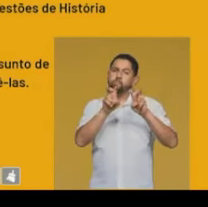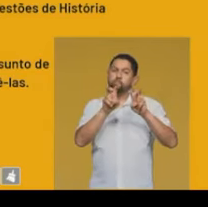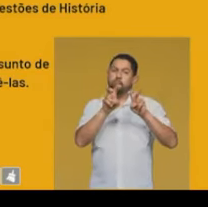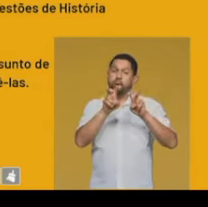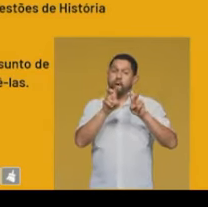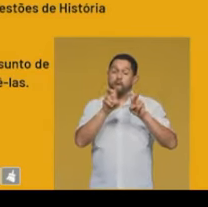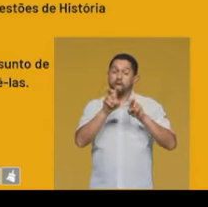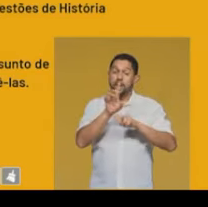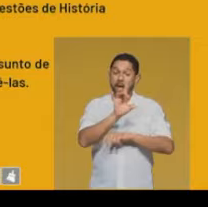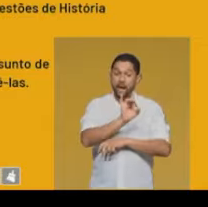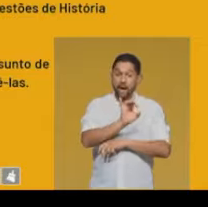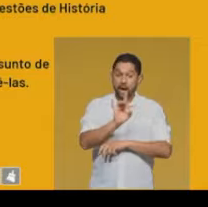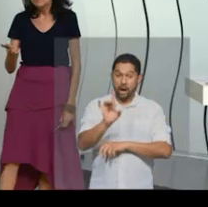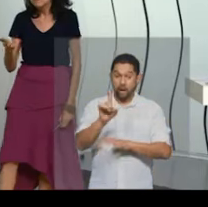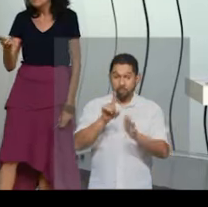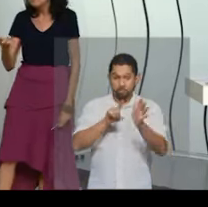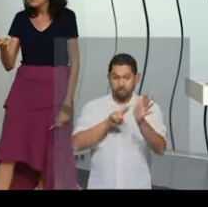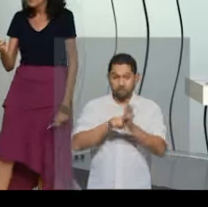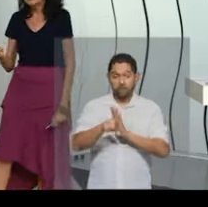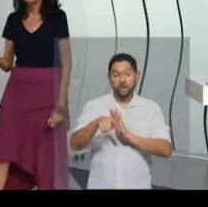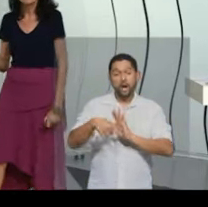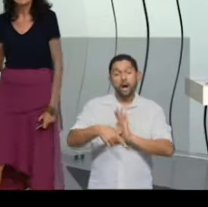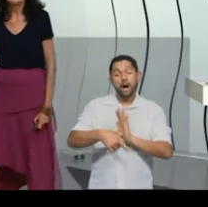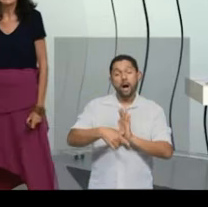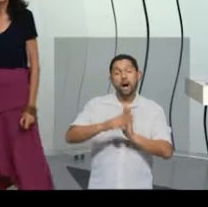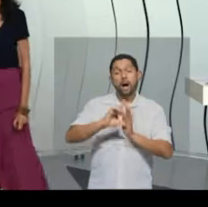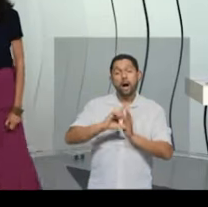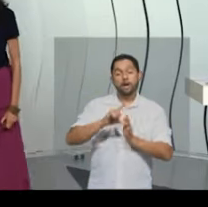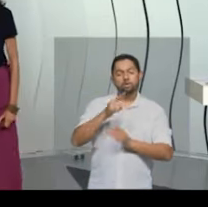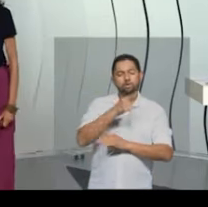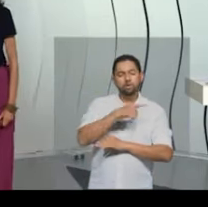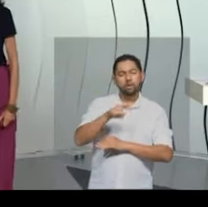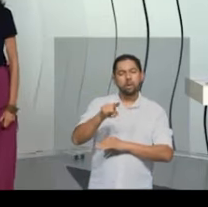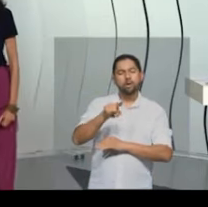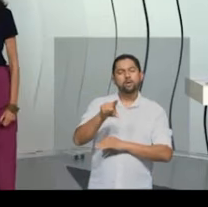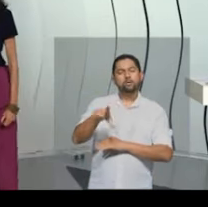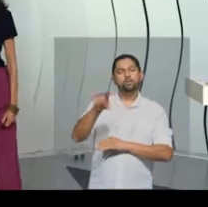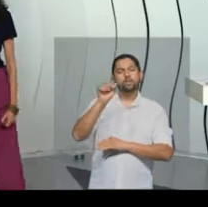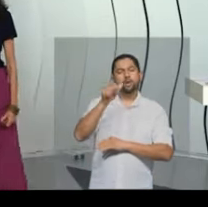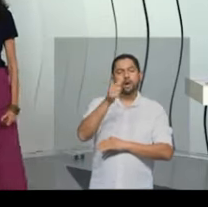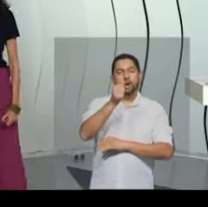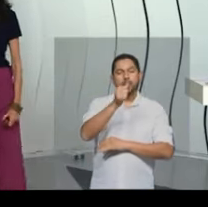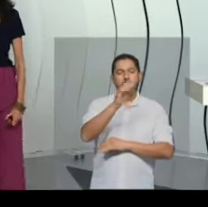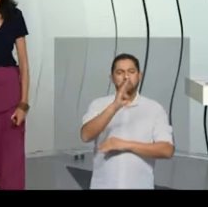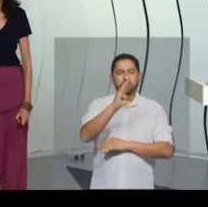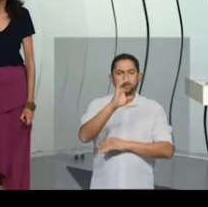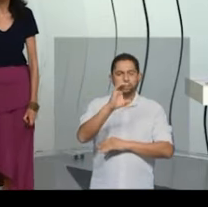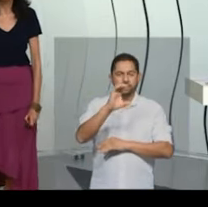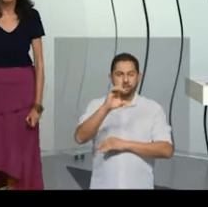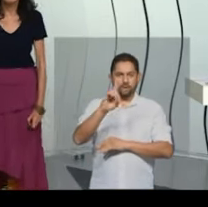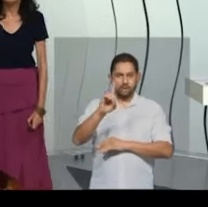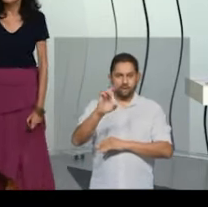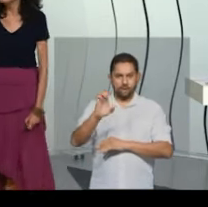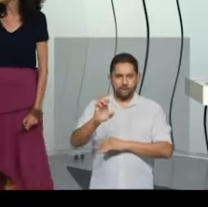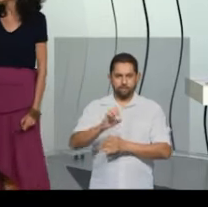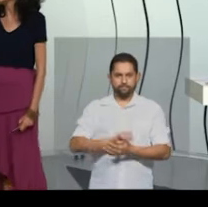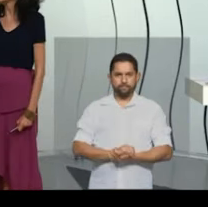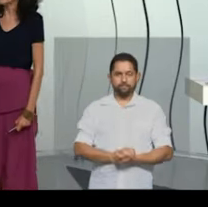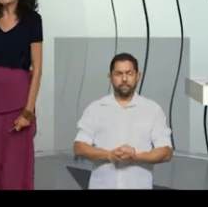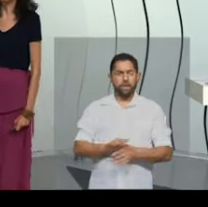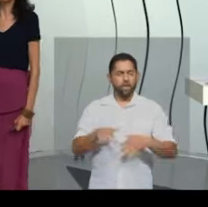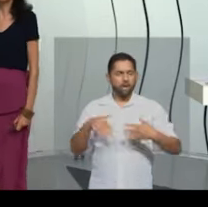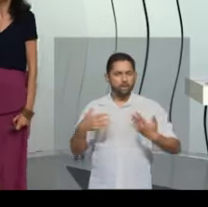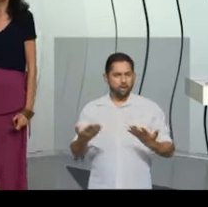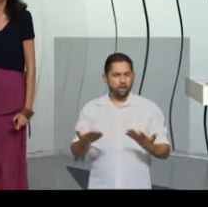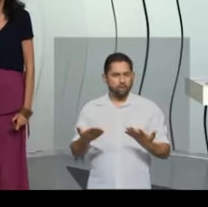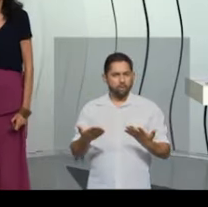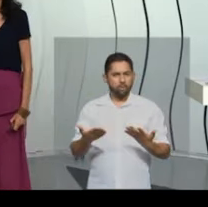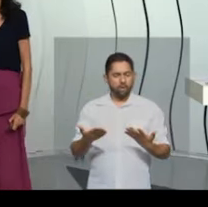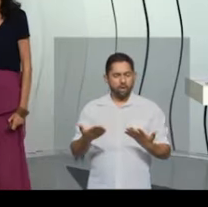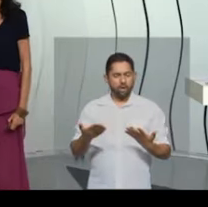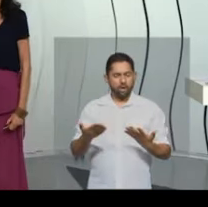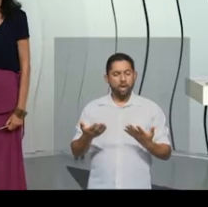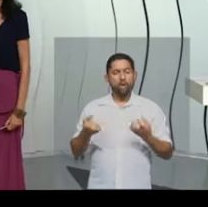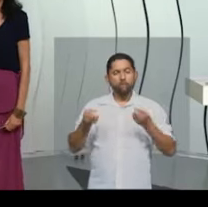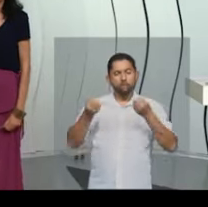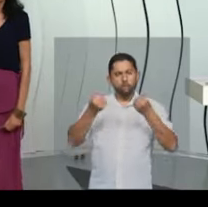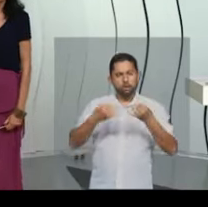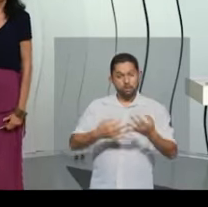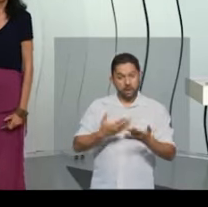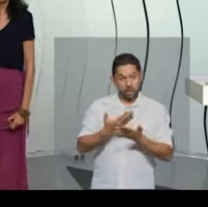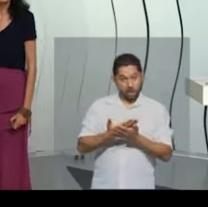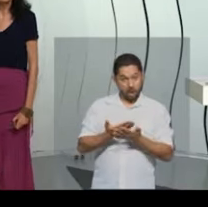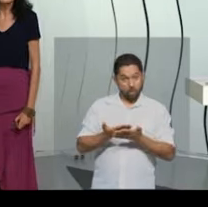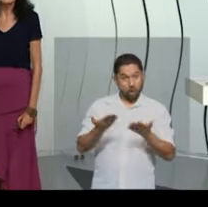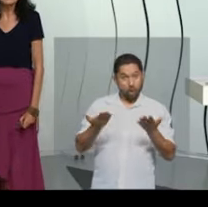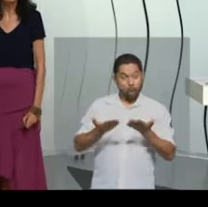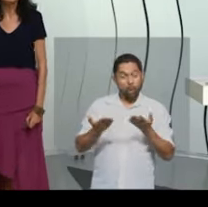de respondê-las. É importante isso. Eu vou ensinar vocês como que você raciocina em